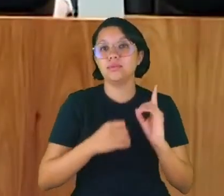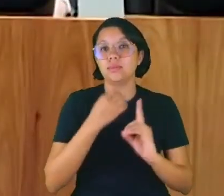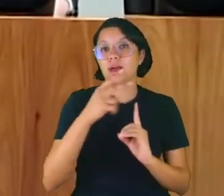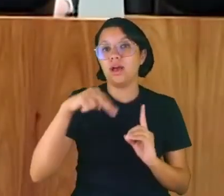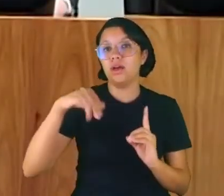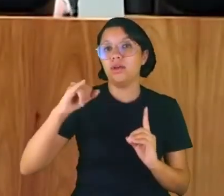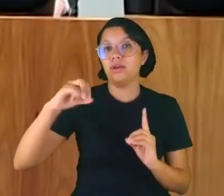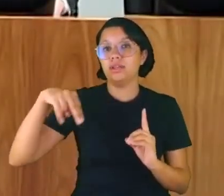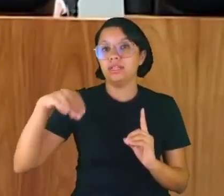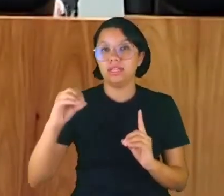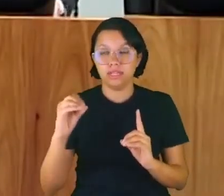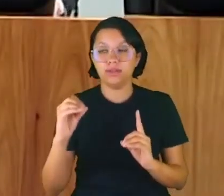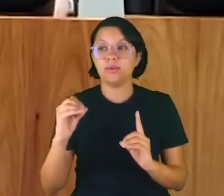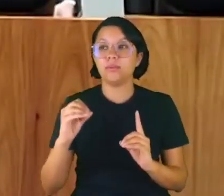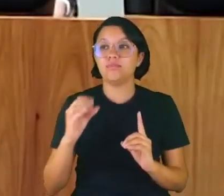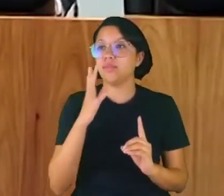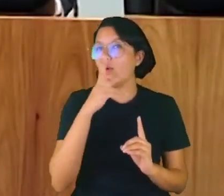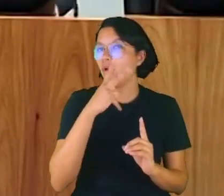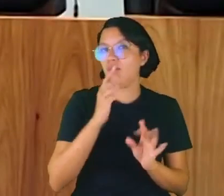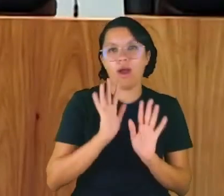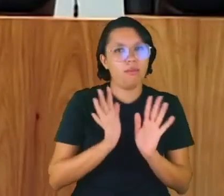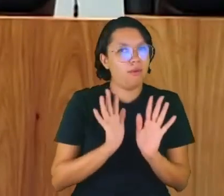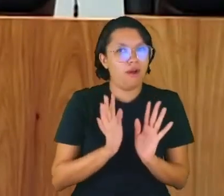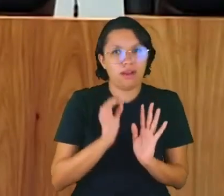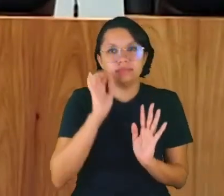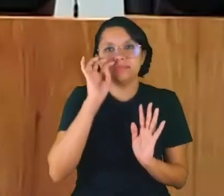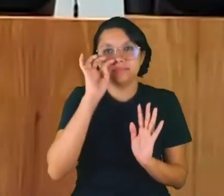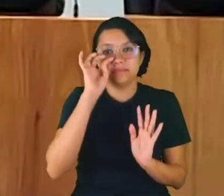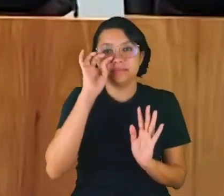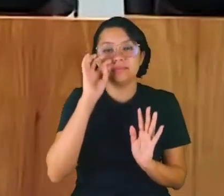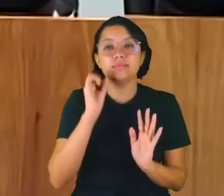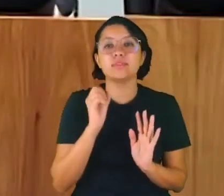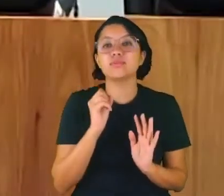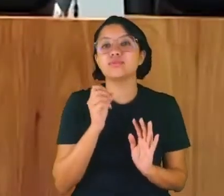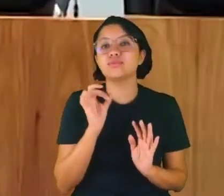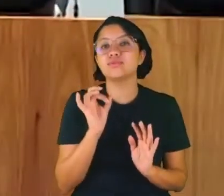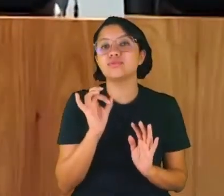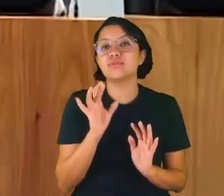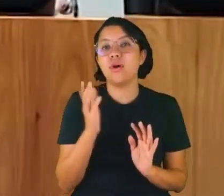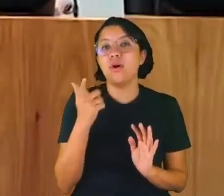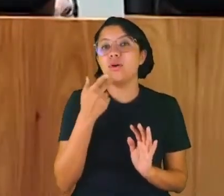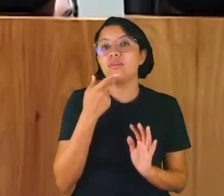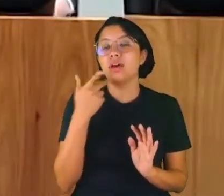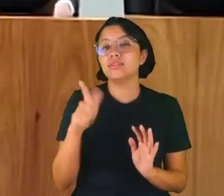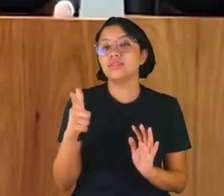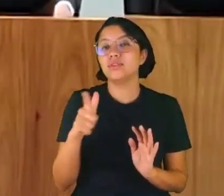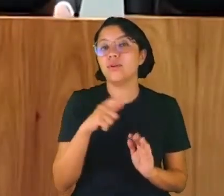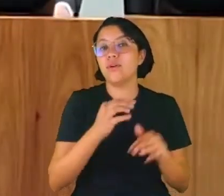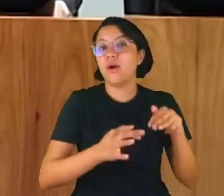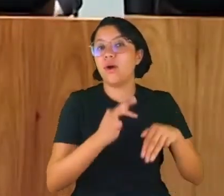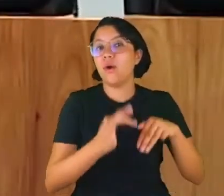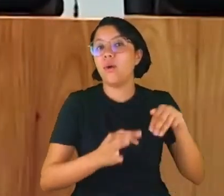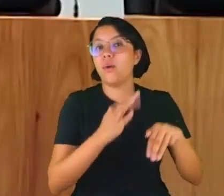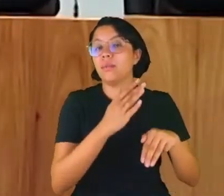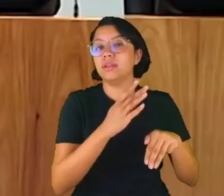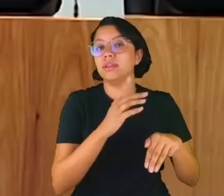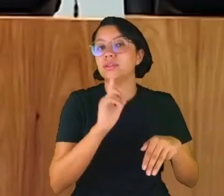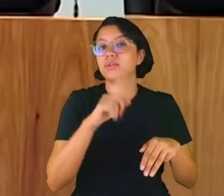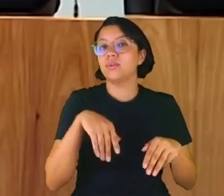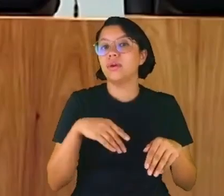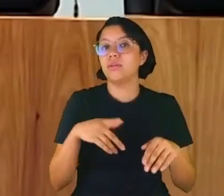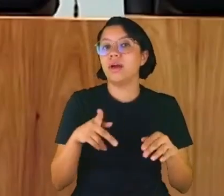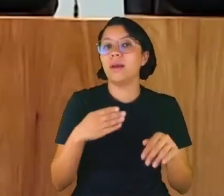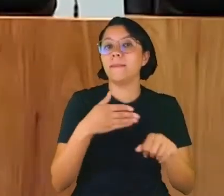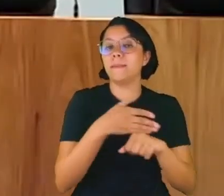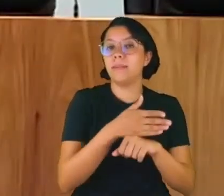Toldo, e sem maiores delongas, só reforçando que o ministro Moura Ribeiro é membro